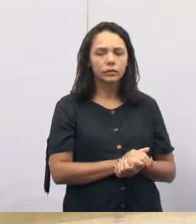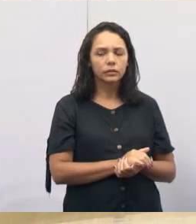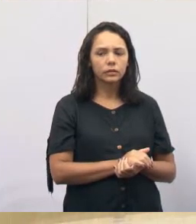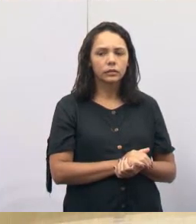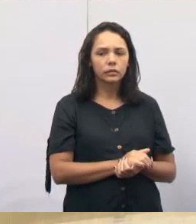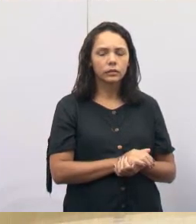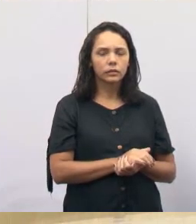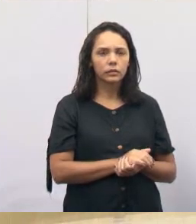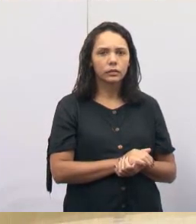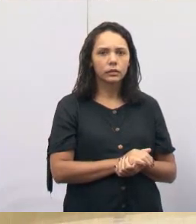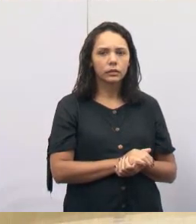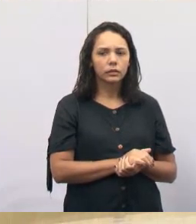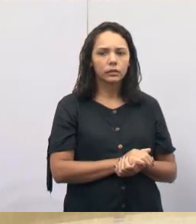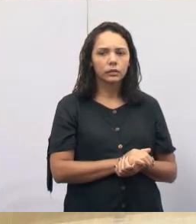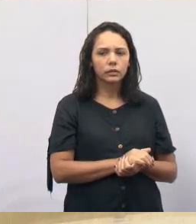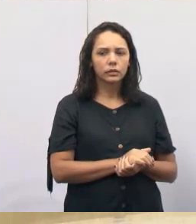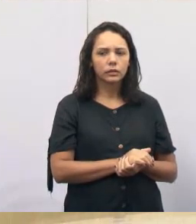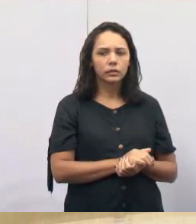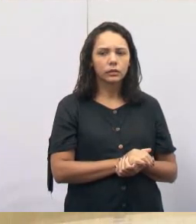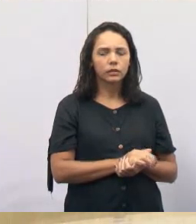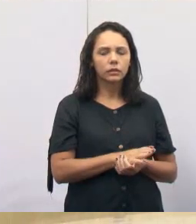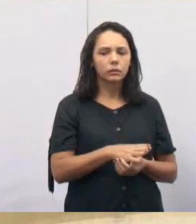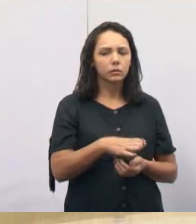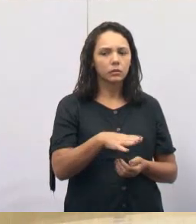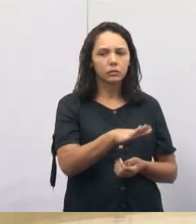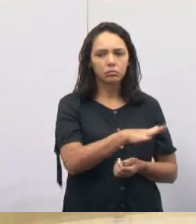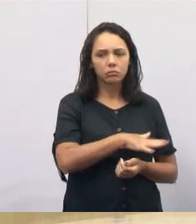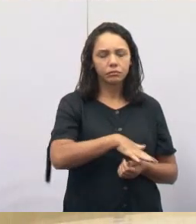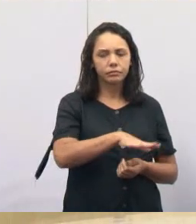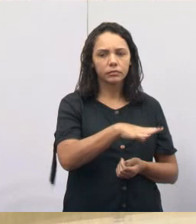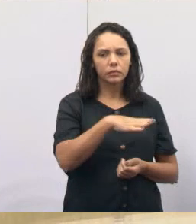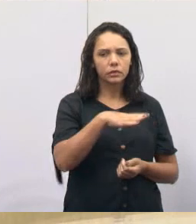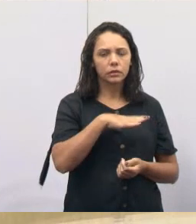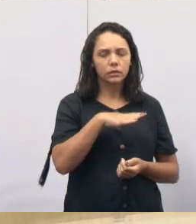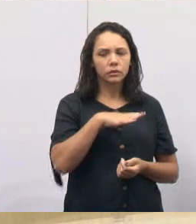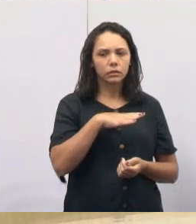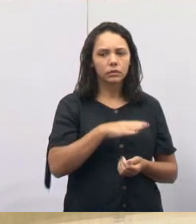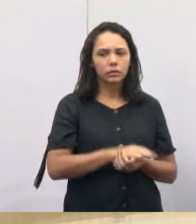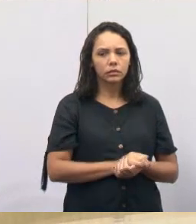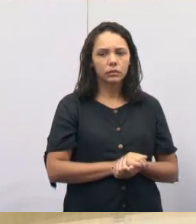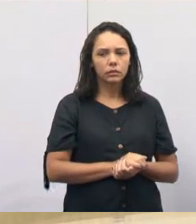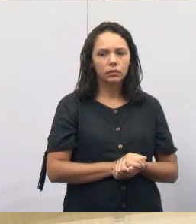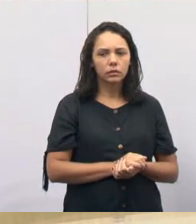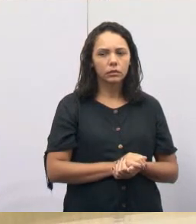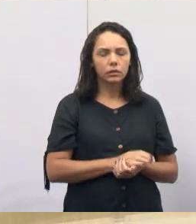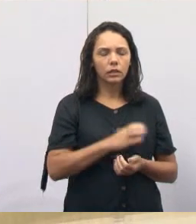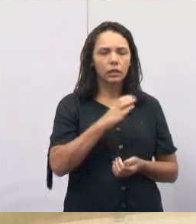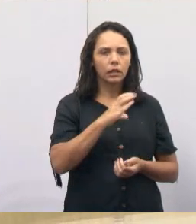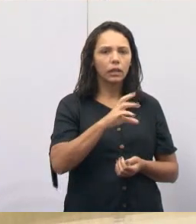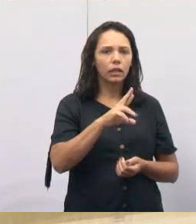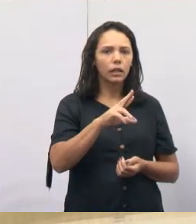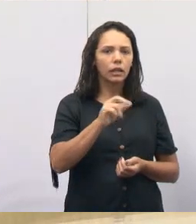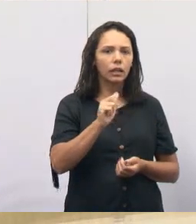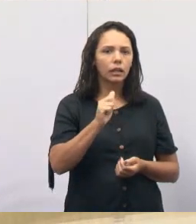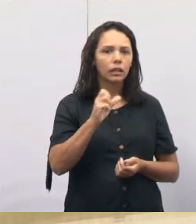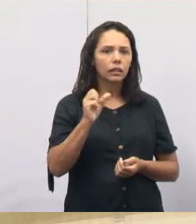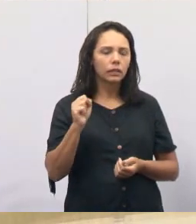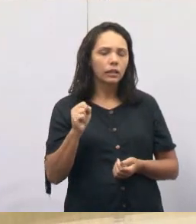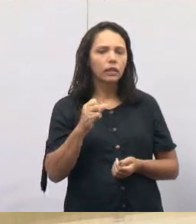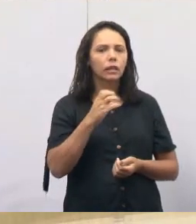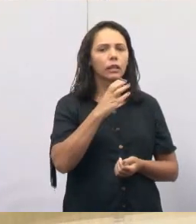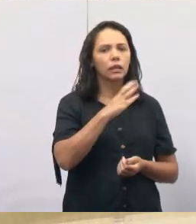SAS, distribuídas no território do município. Quais sejam CRAS, CREAS, Centro